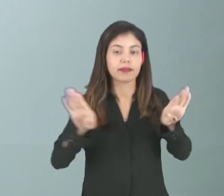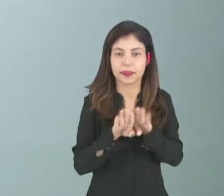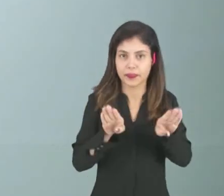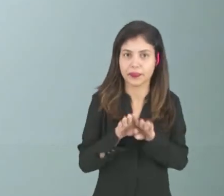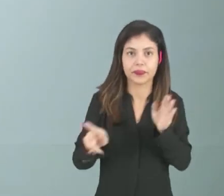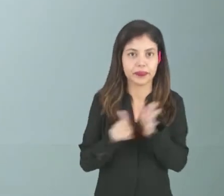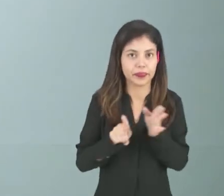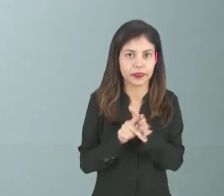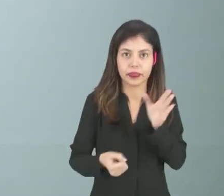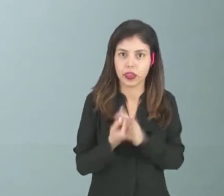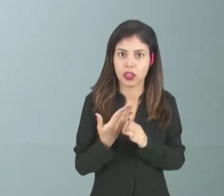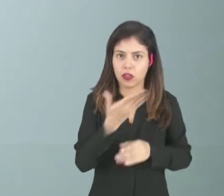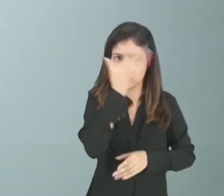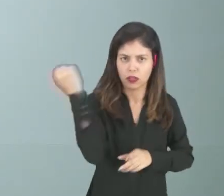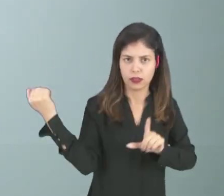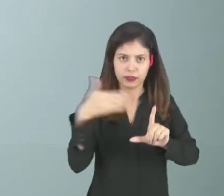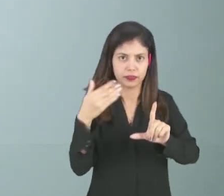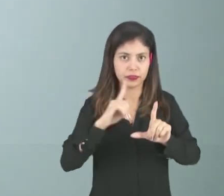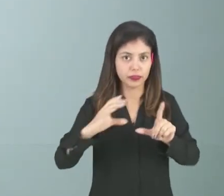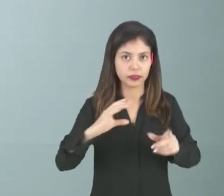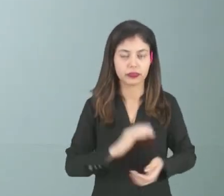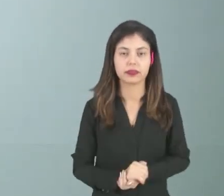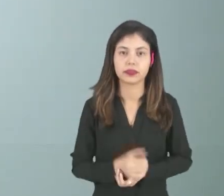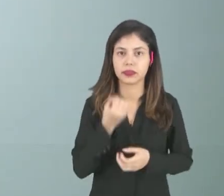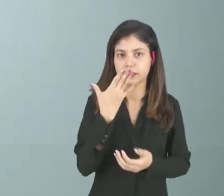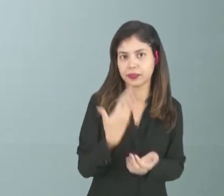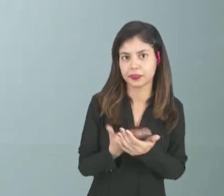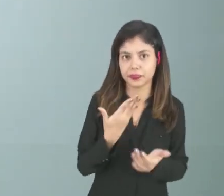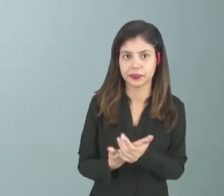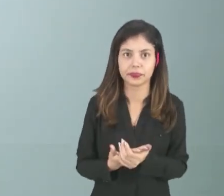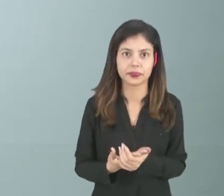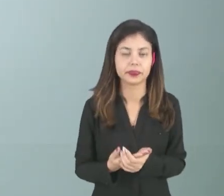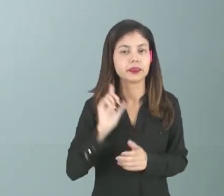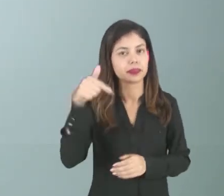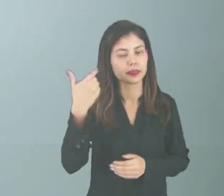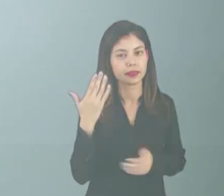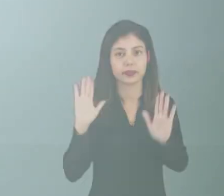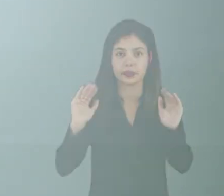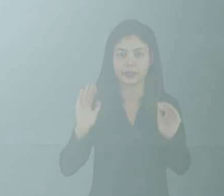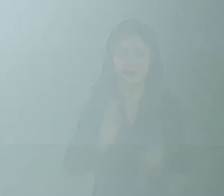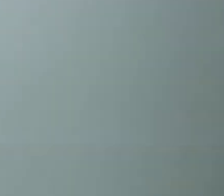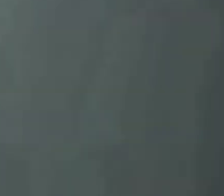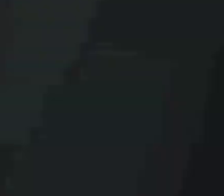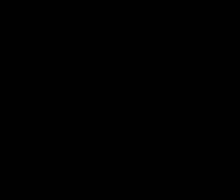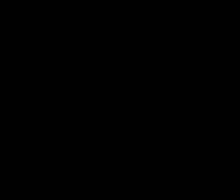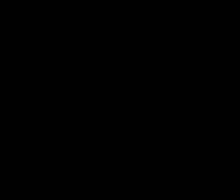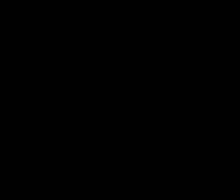produtos. Não deixe de acessar a plataforma Eduque, bons estudos e até a próxima aula.